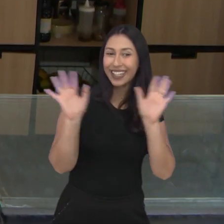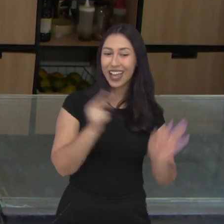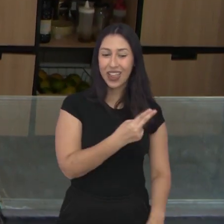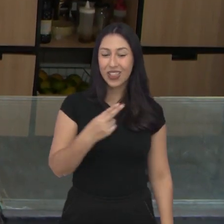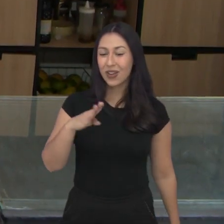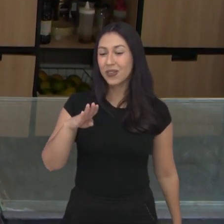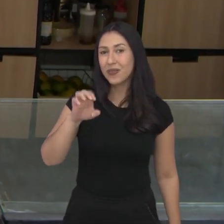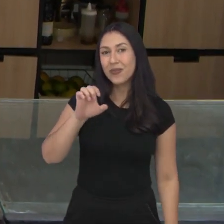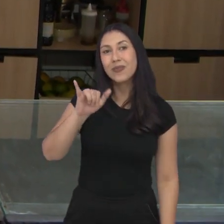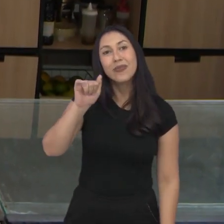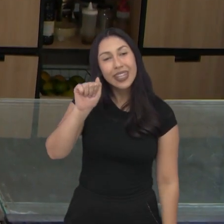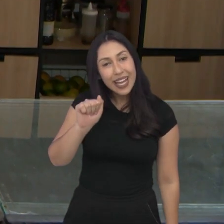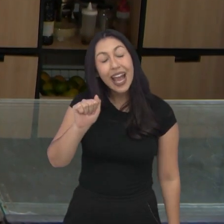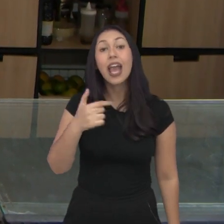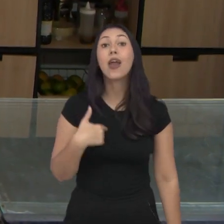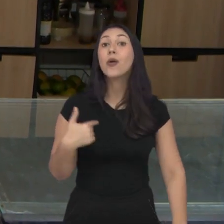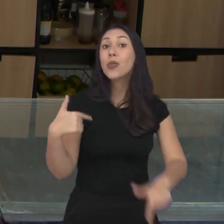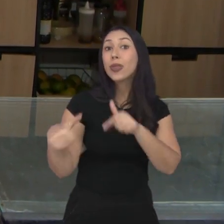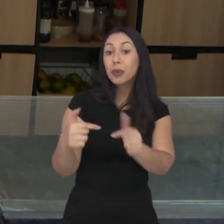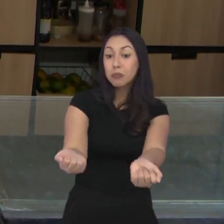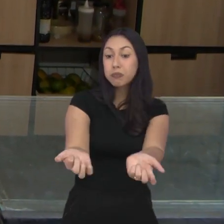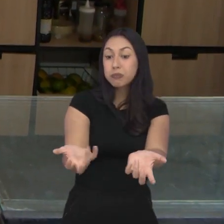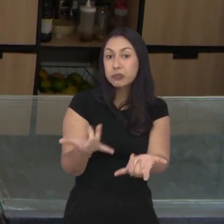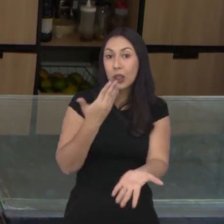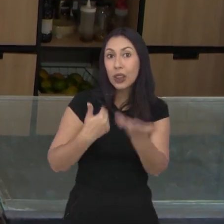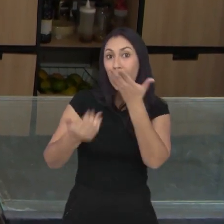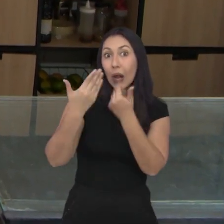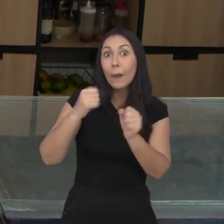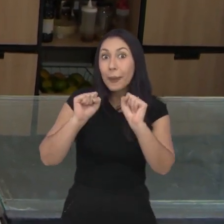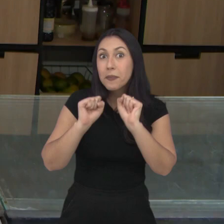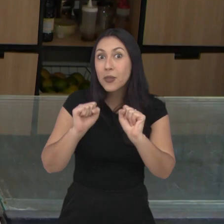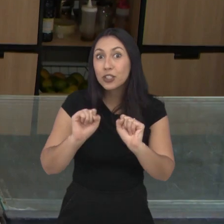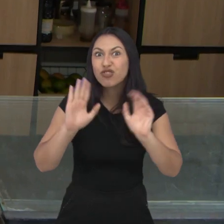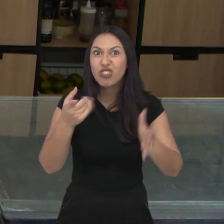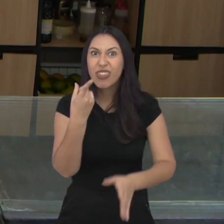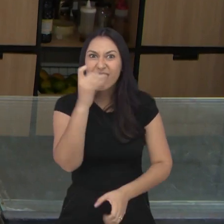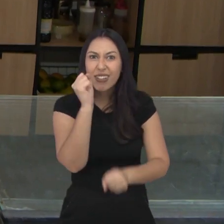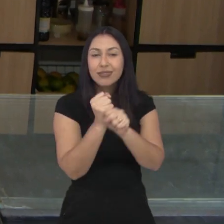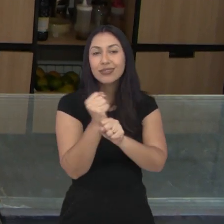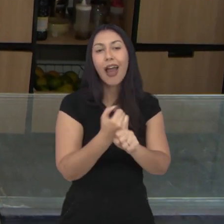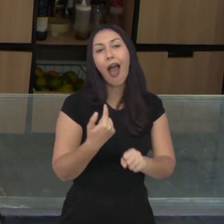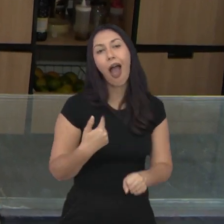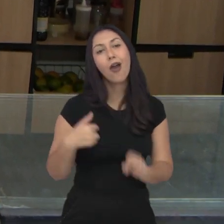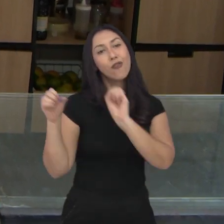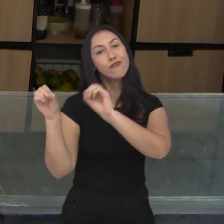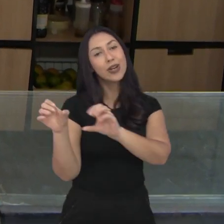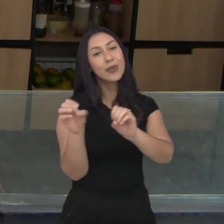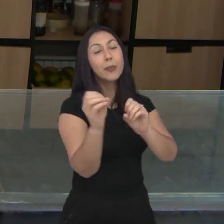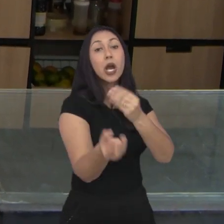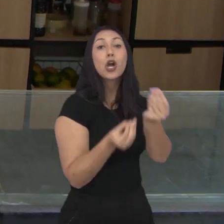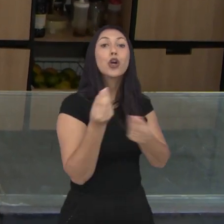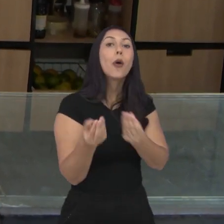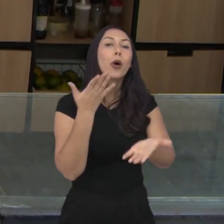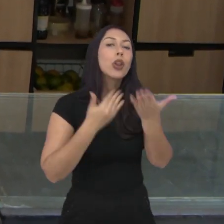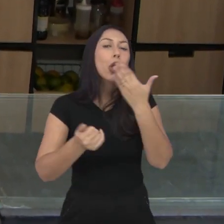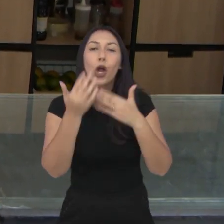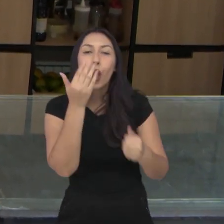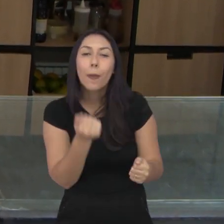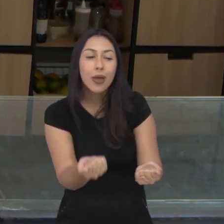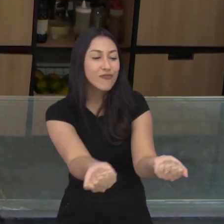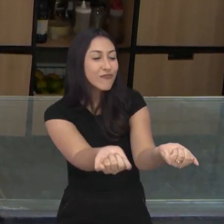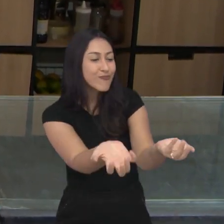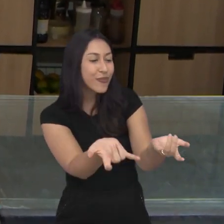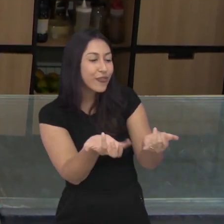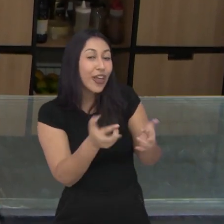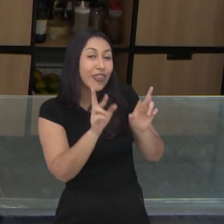Oi pessoal, eu sou a Bia Carvalho, trabalho com punk já há 10 anos e ando por aí ensinando as pessoas a consumirem os